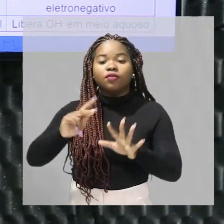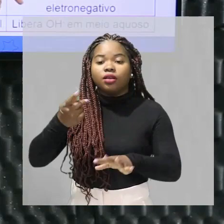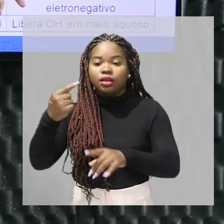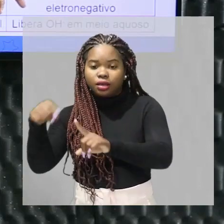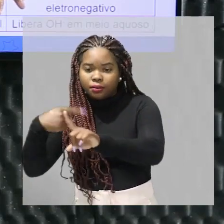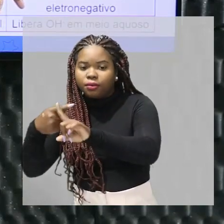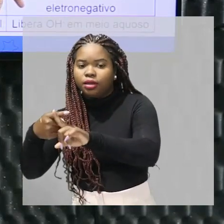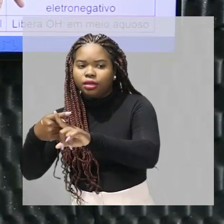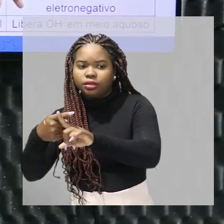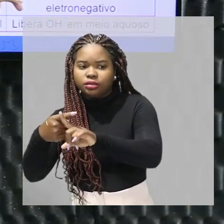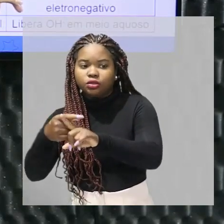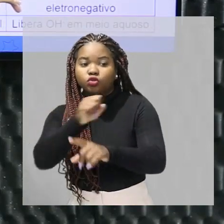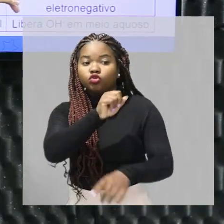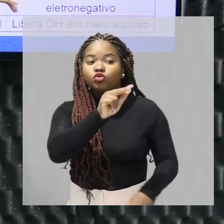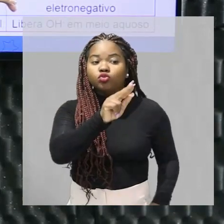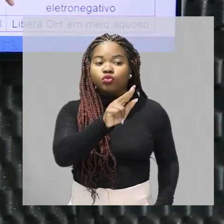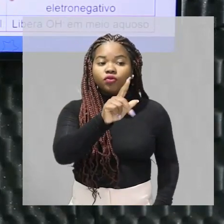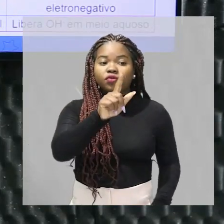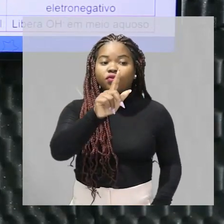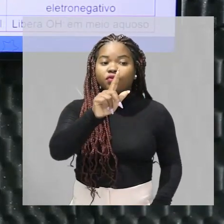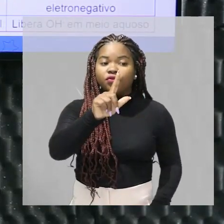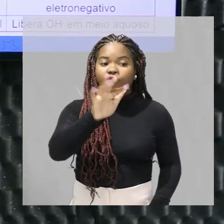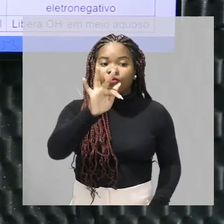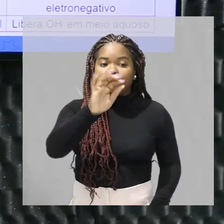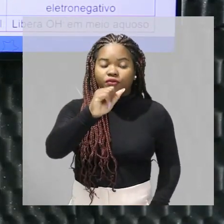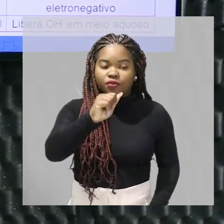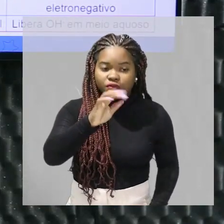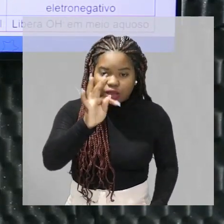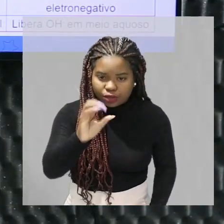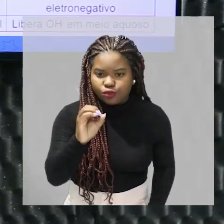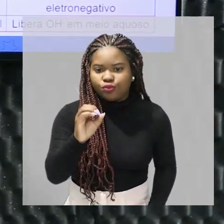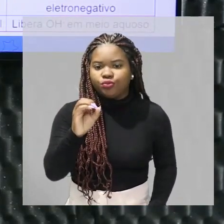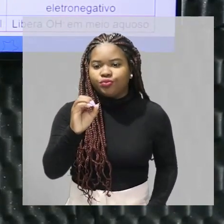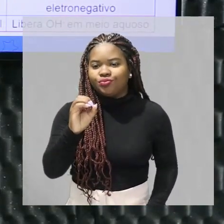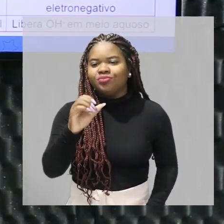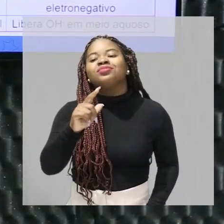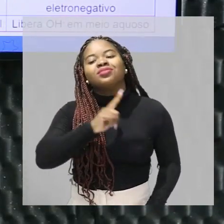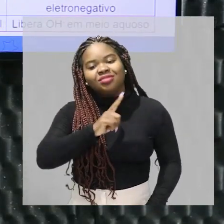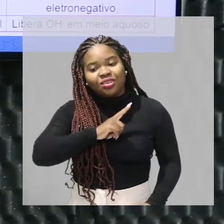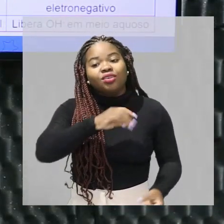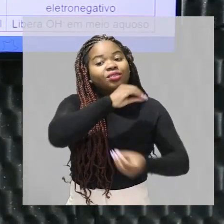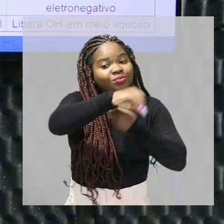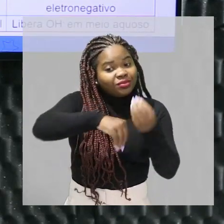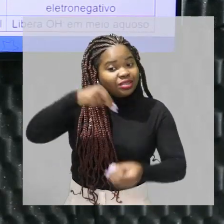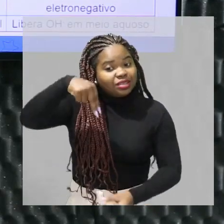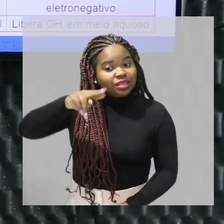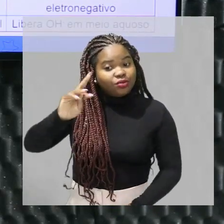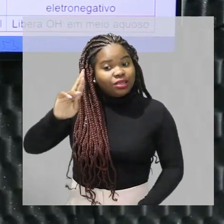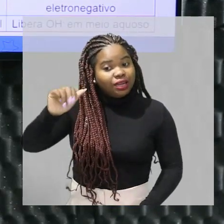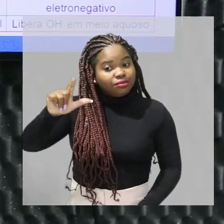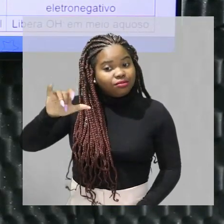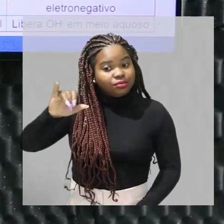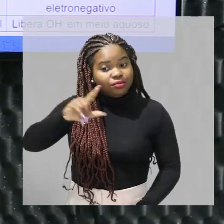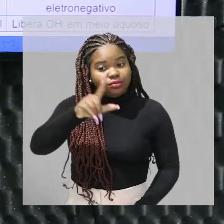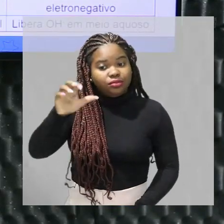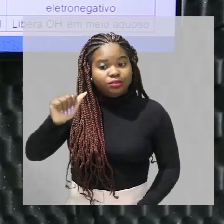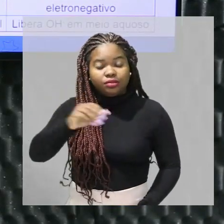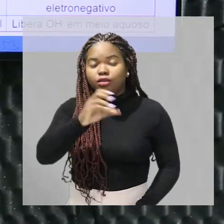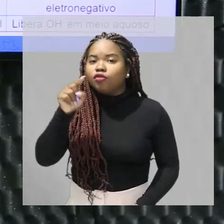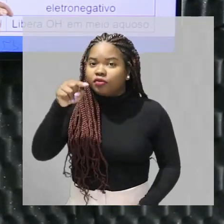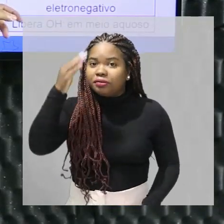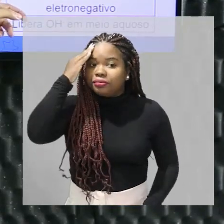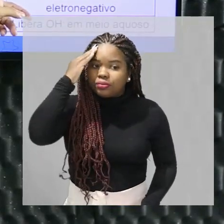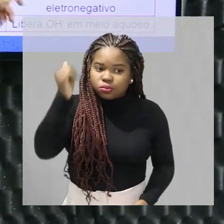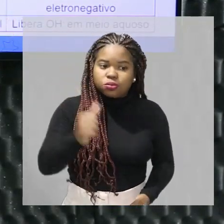ferroso provém de uma reação de neutralização, e já falamos, né, desse tipo de reação na questão anterior. A